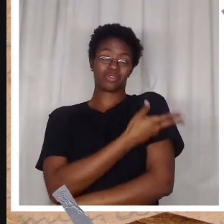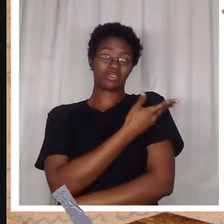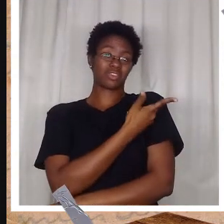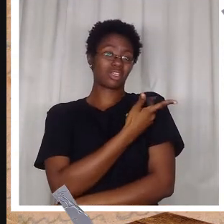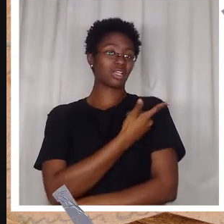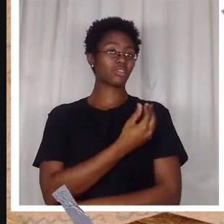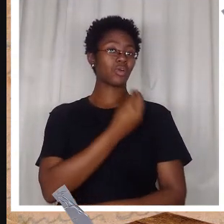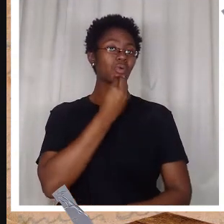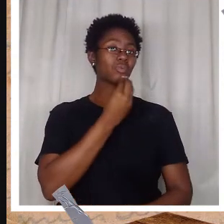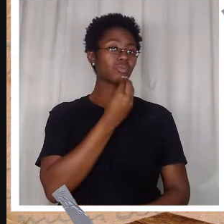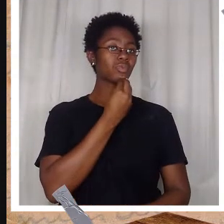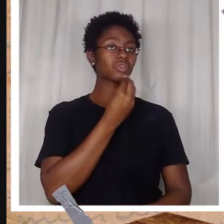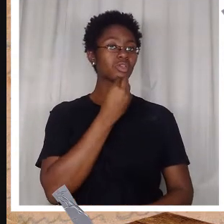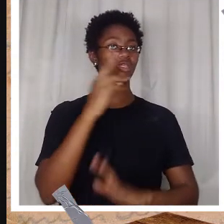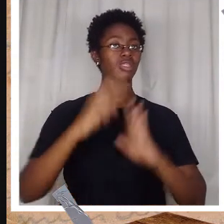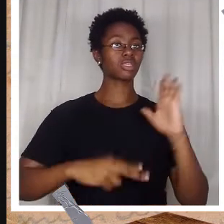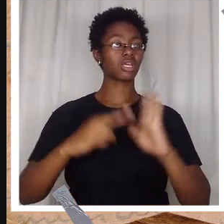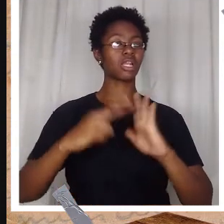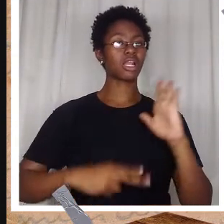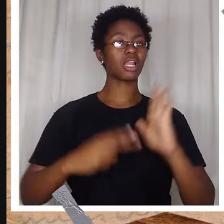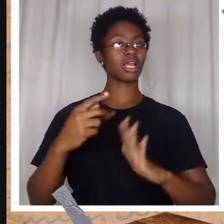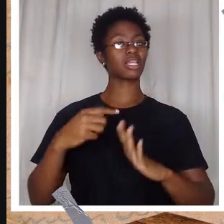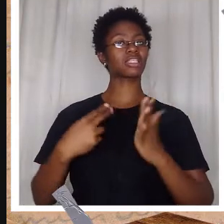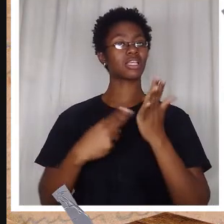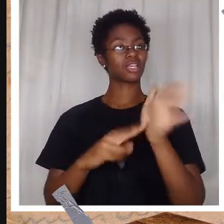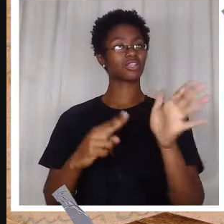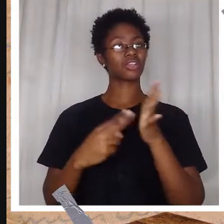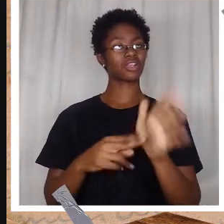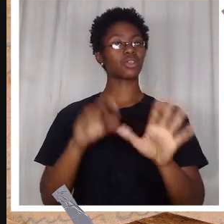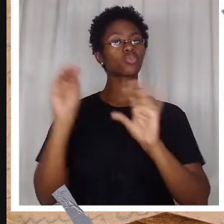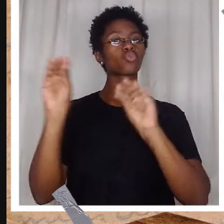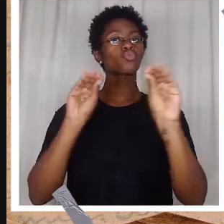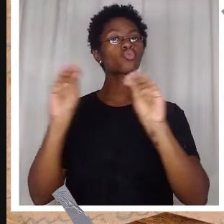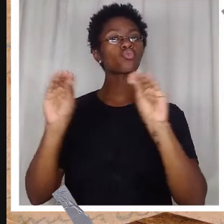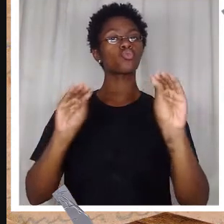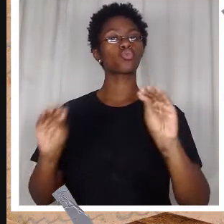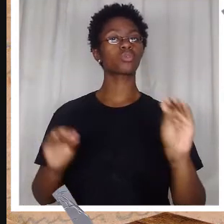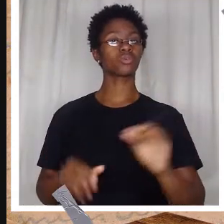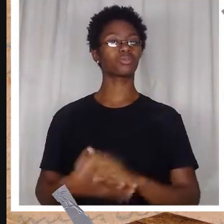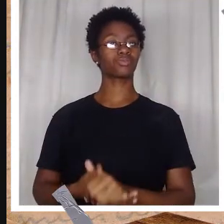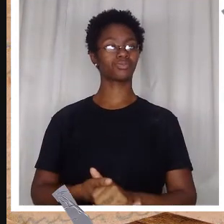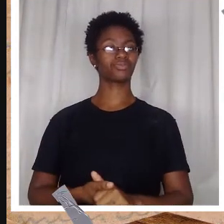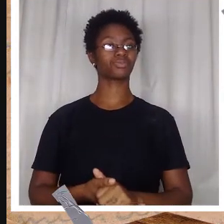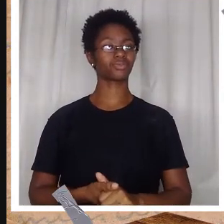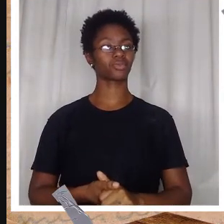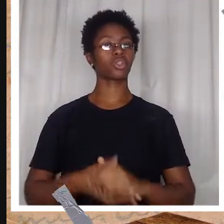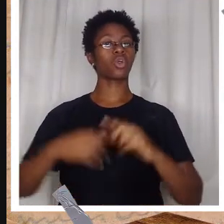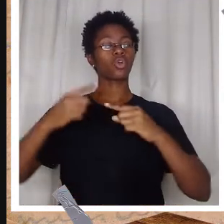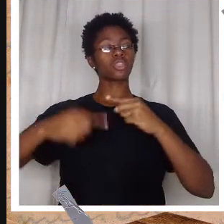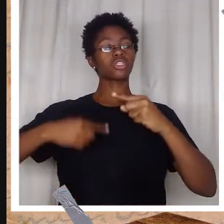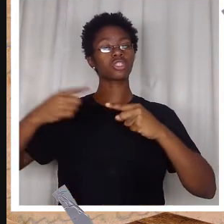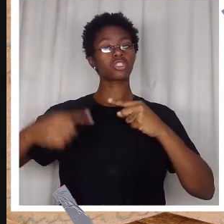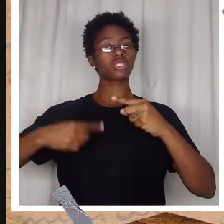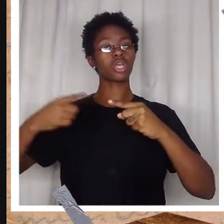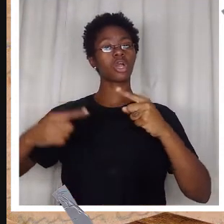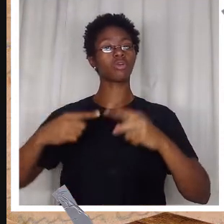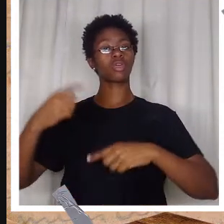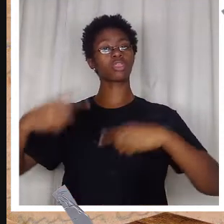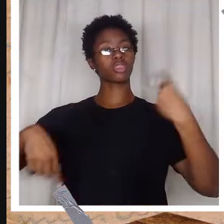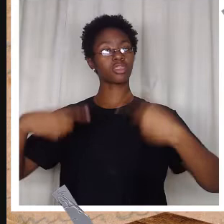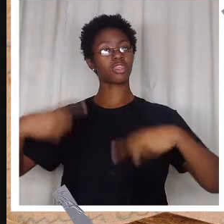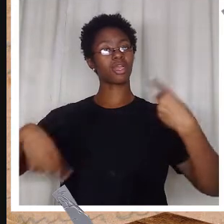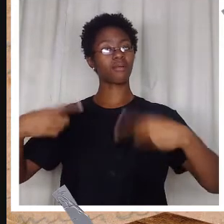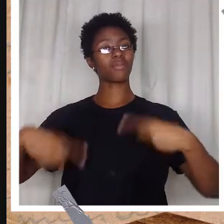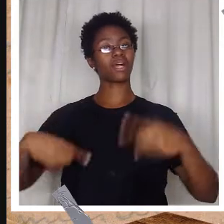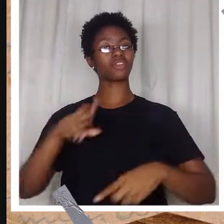gente tem a oportunidade de ler essas cartas. Um beijo para todos vocês. Um ciclo de debate chamado Carolina. Agora a memória